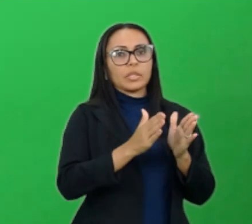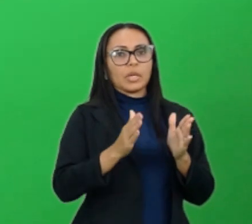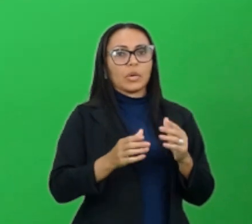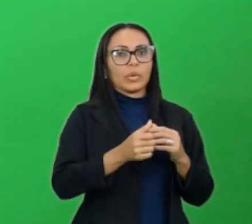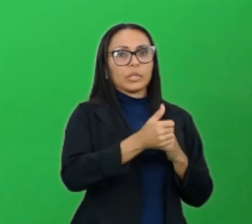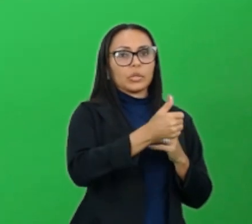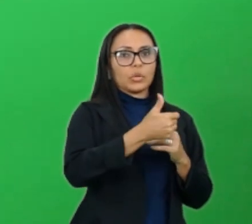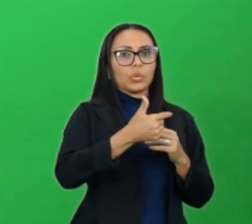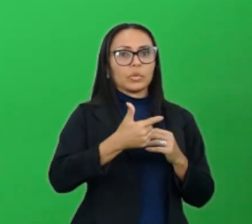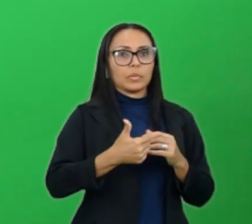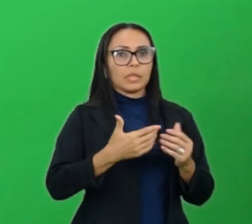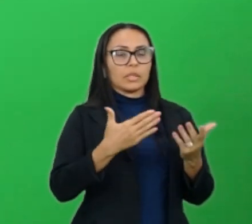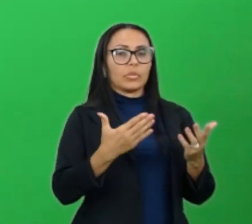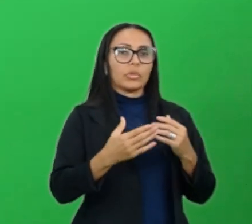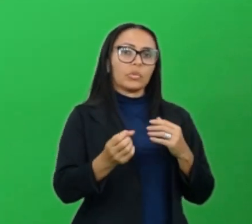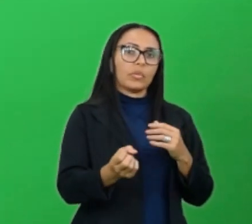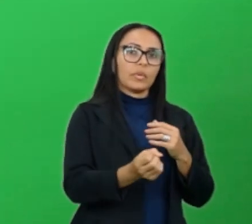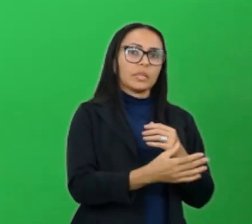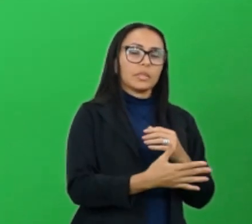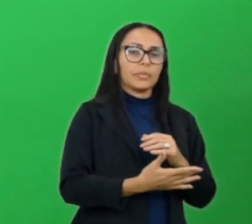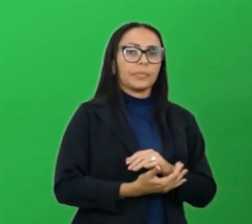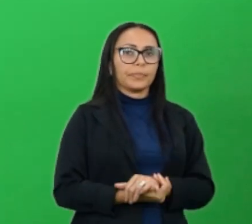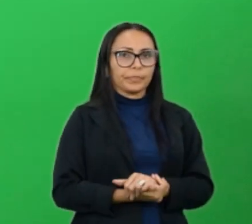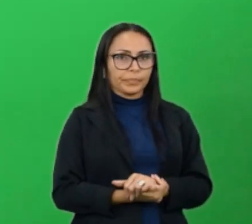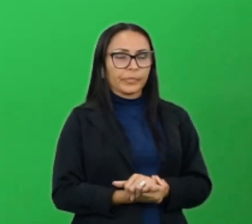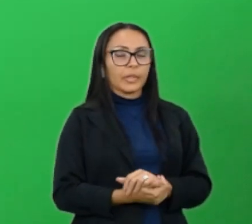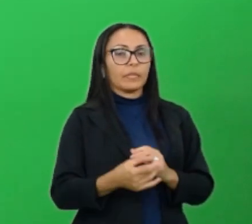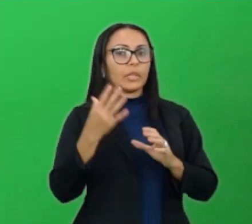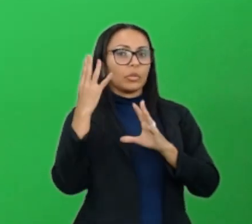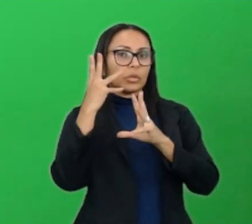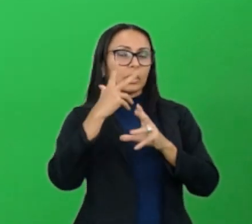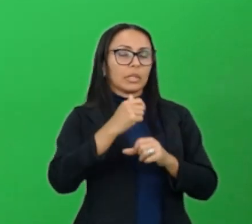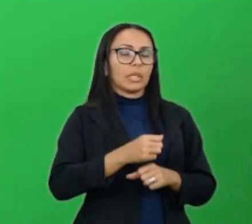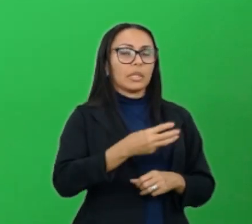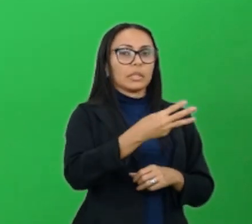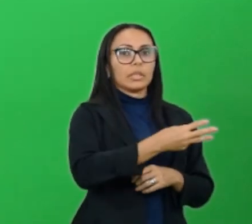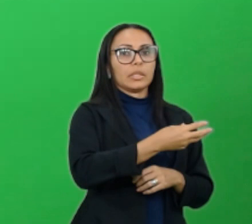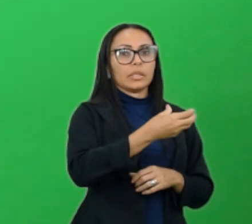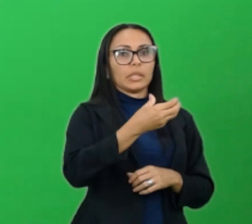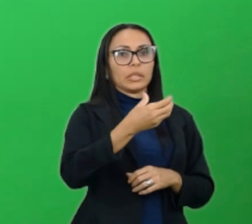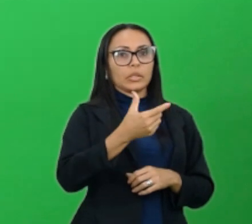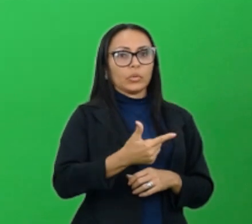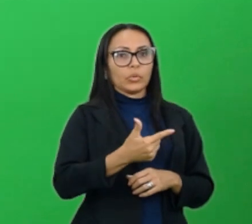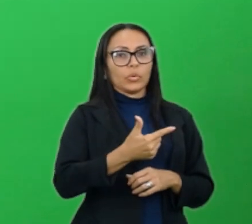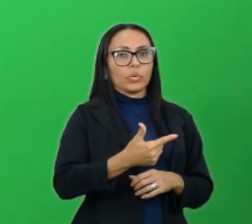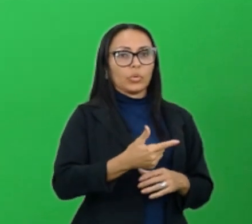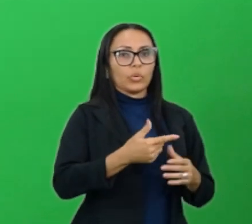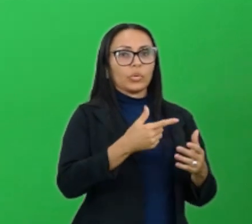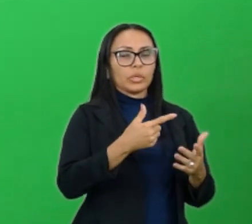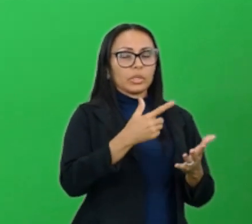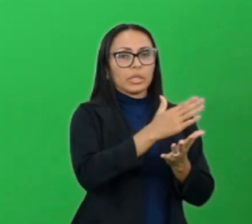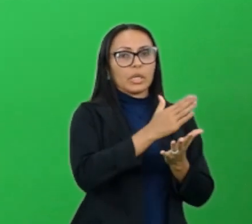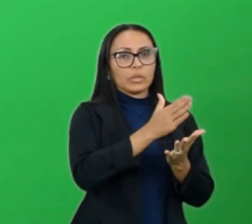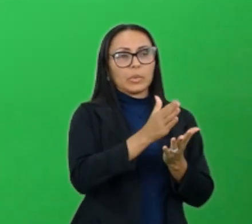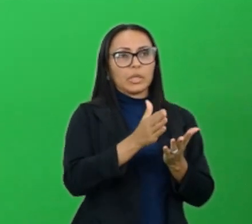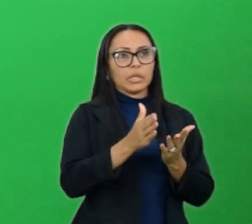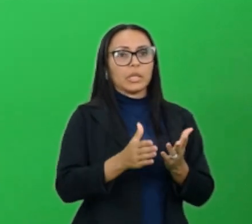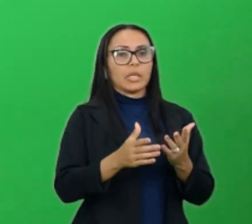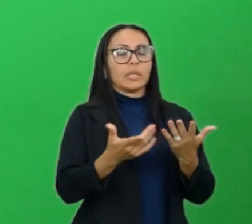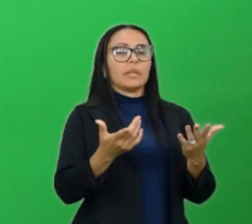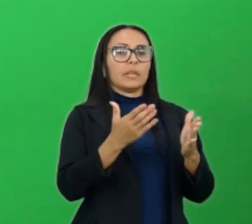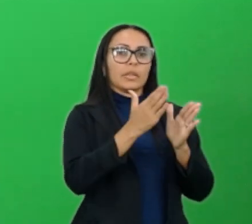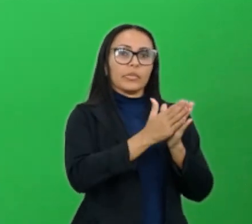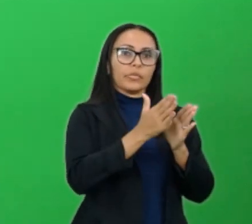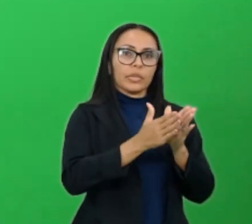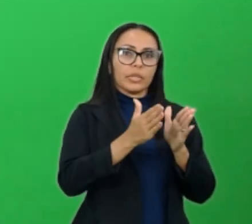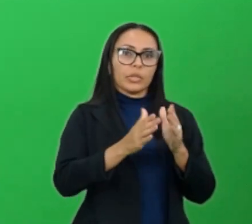inovação, né, o que vai totalizar 32 indicadores, igualmente divididos para cada grupo. Bom, existe uma